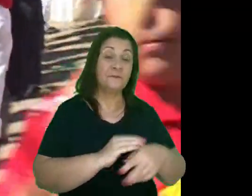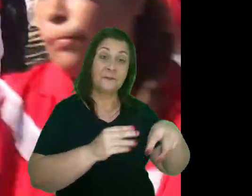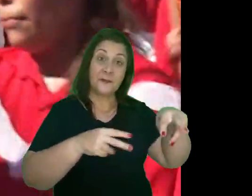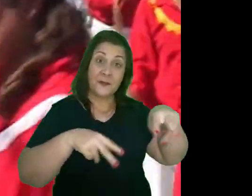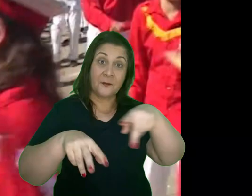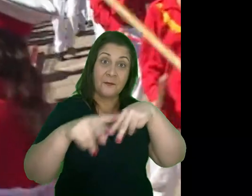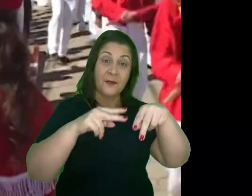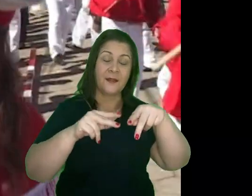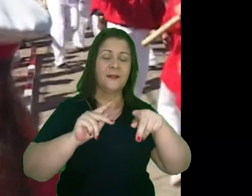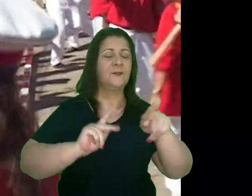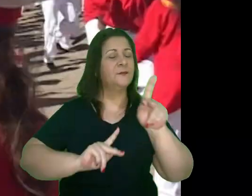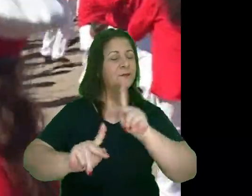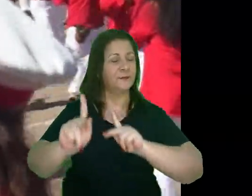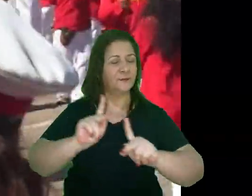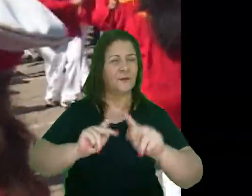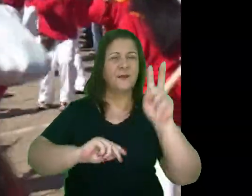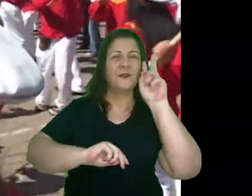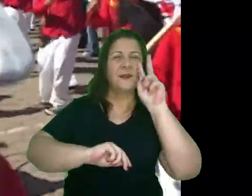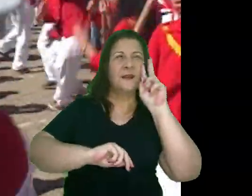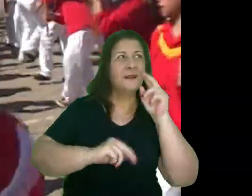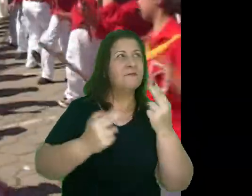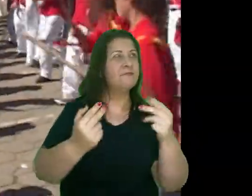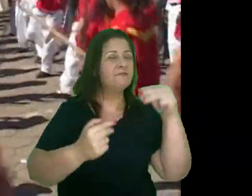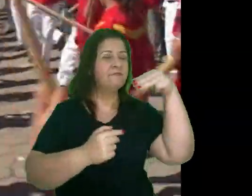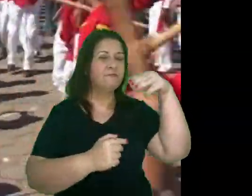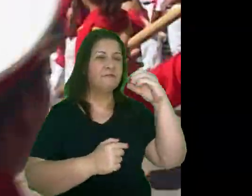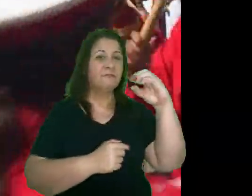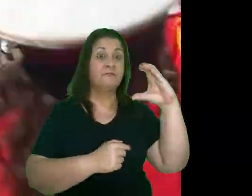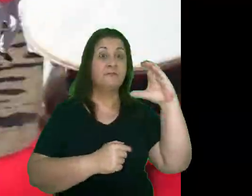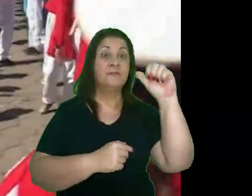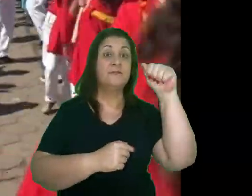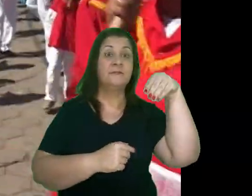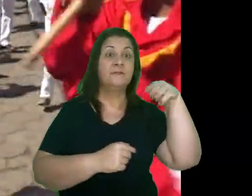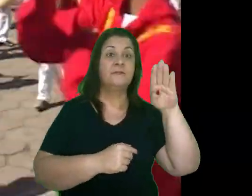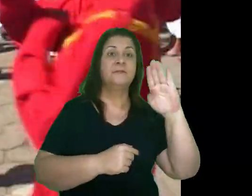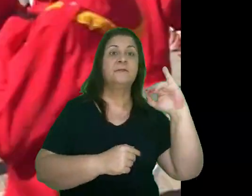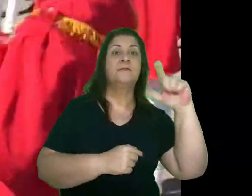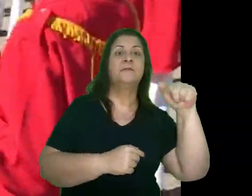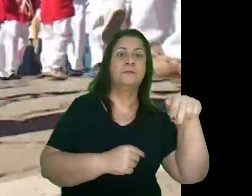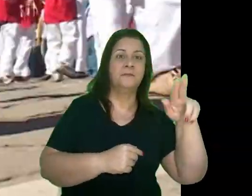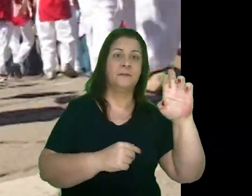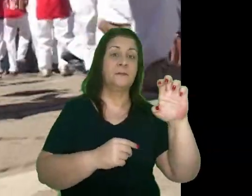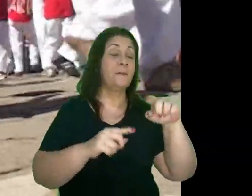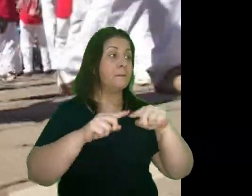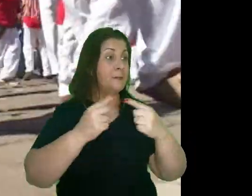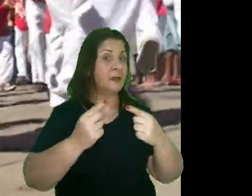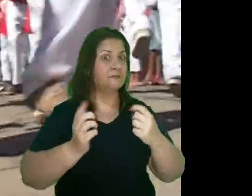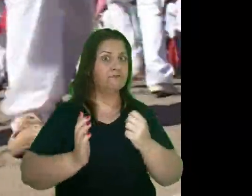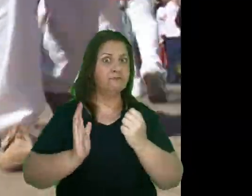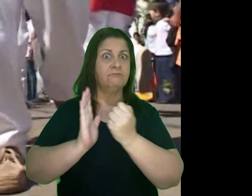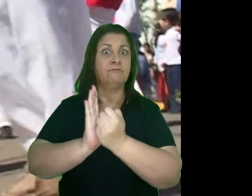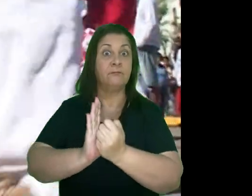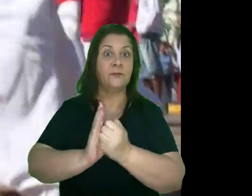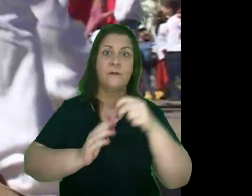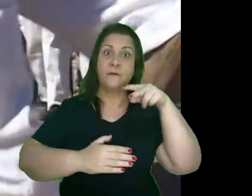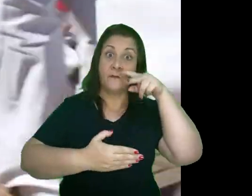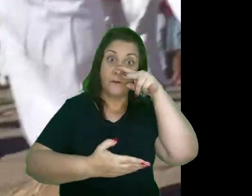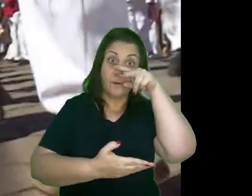subir. Bailado popular que lembra um pouco a dança de Moçambique, mas com cadência musical e coreografia mais